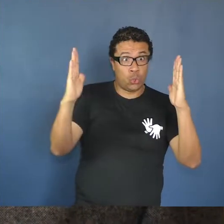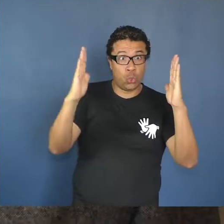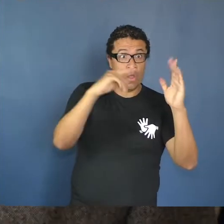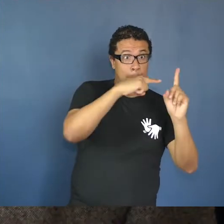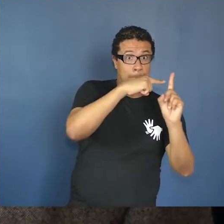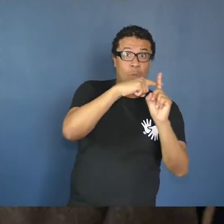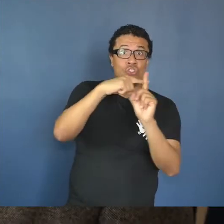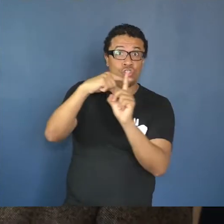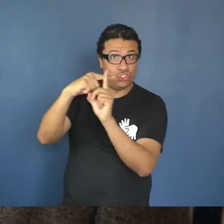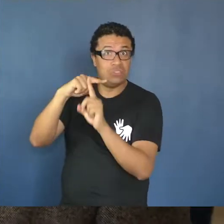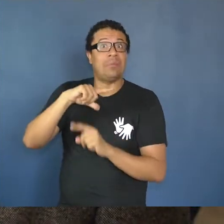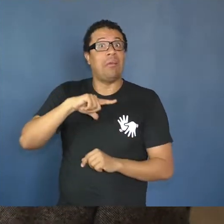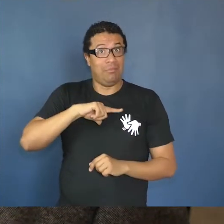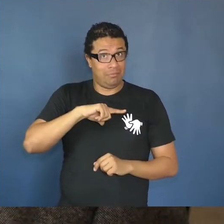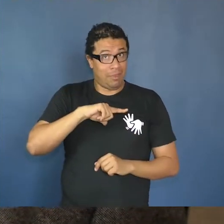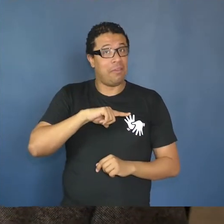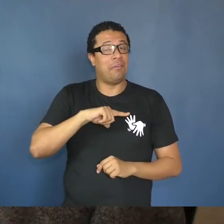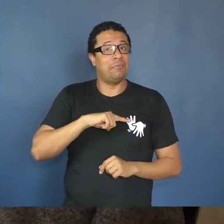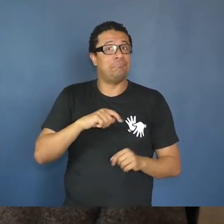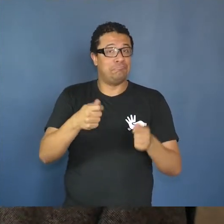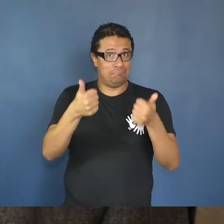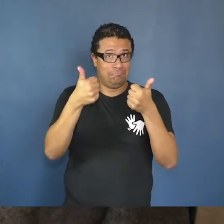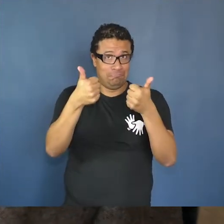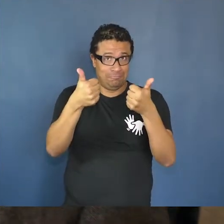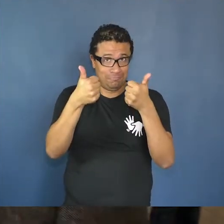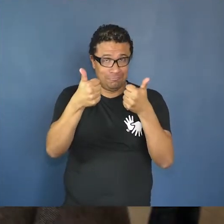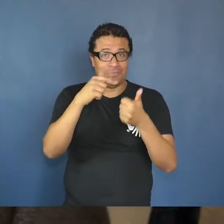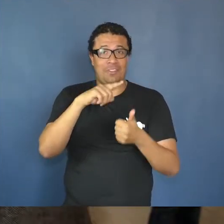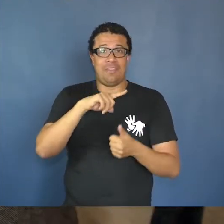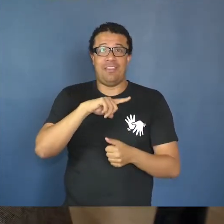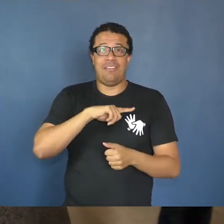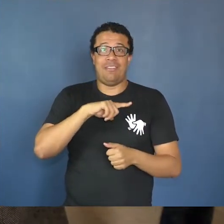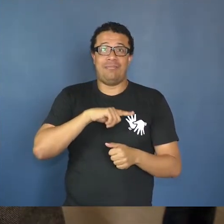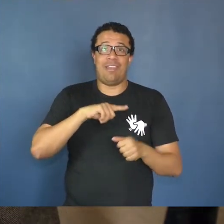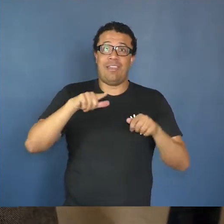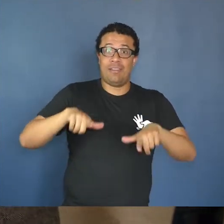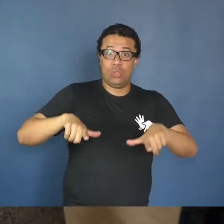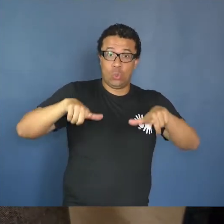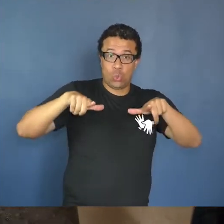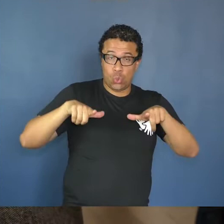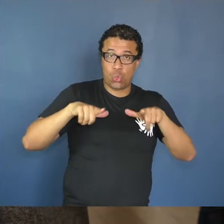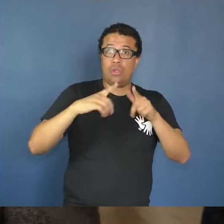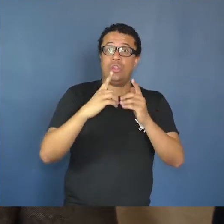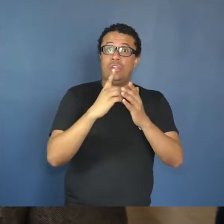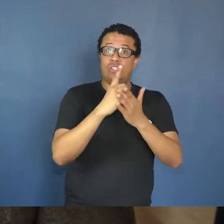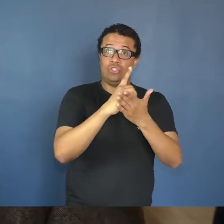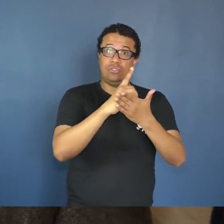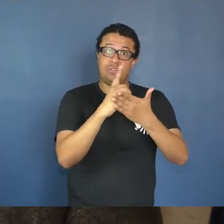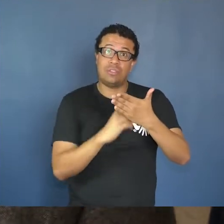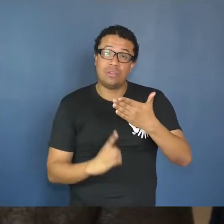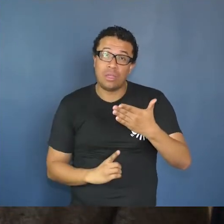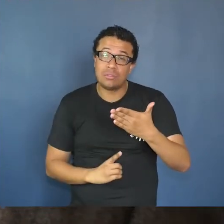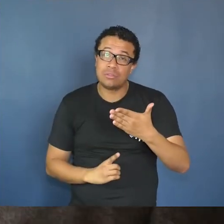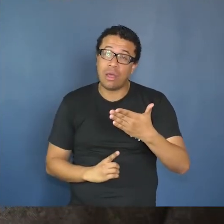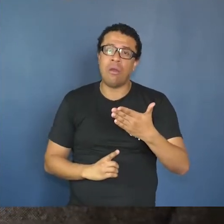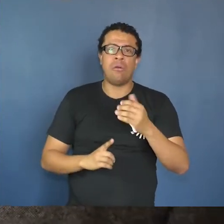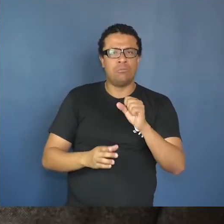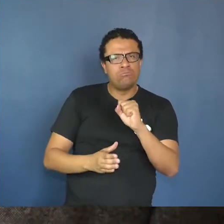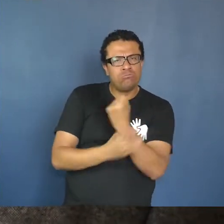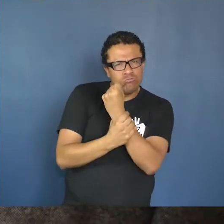gente tem várias dissertações defendidas durante esses anos,